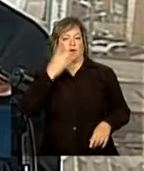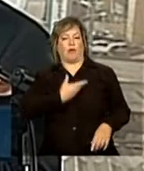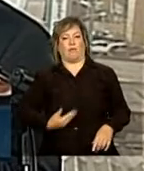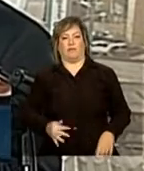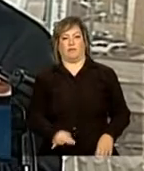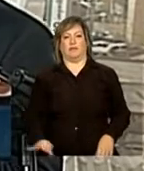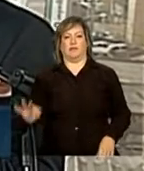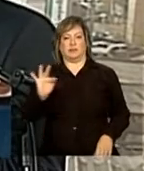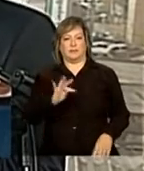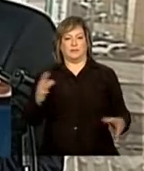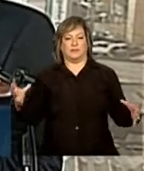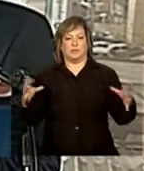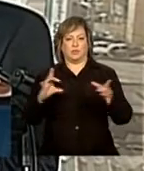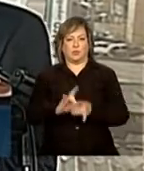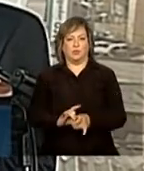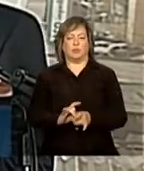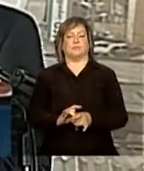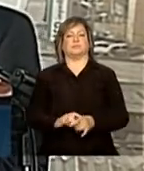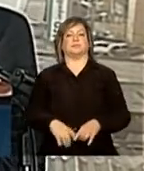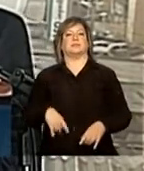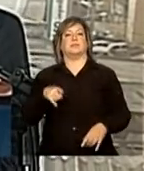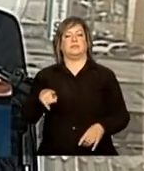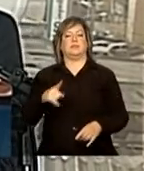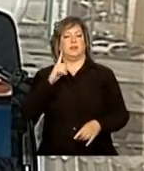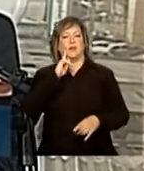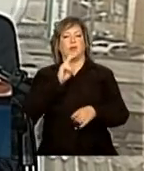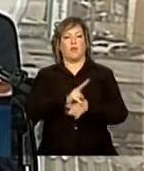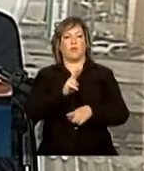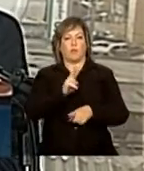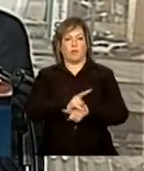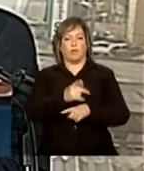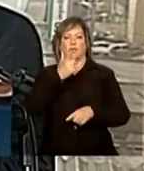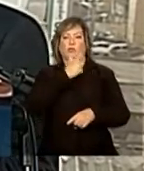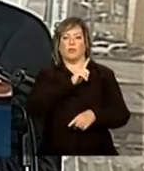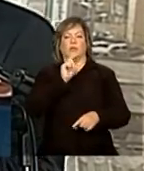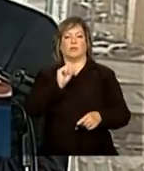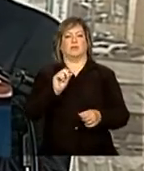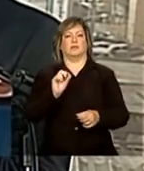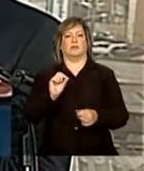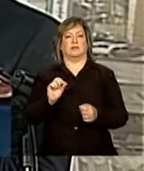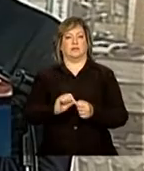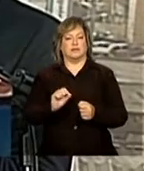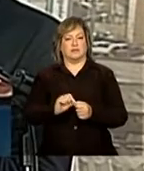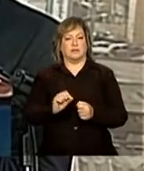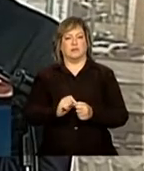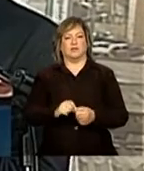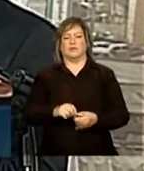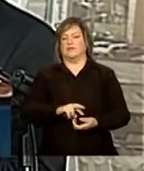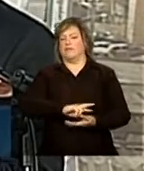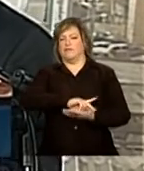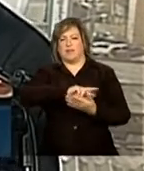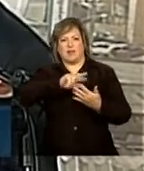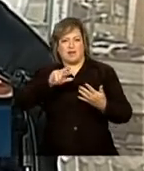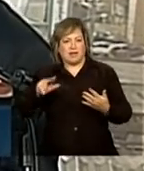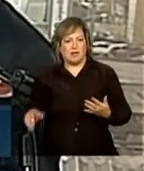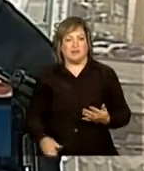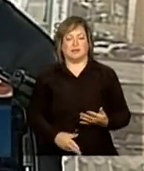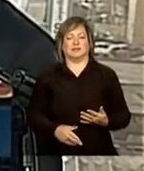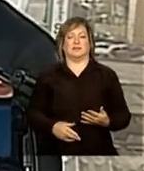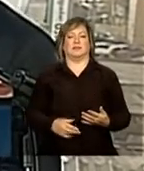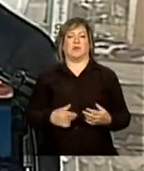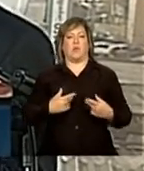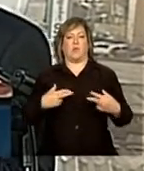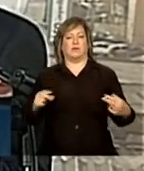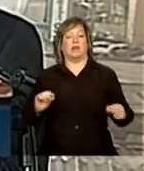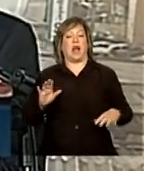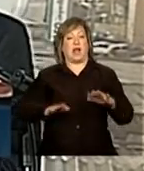a execução, que foi uma execução que envolveu um conjunto de intervenções, algumas complexas,